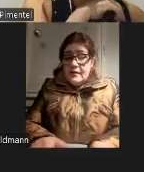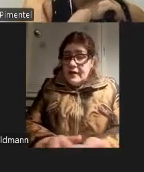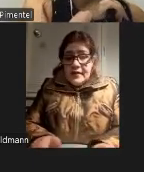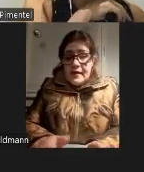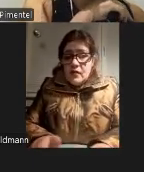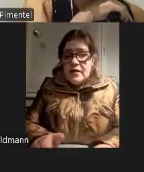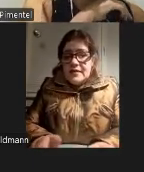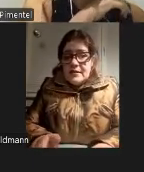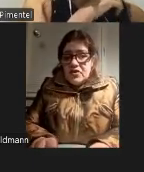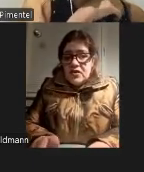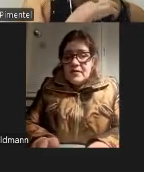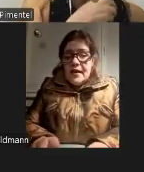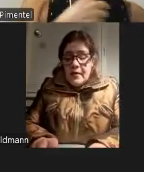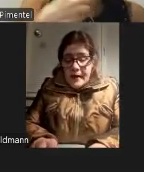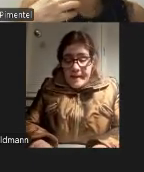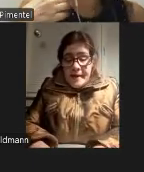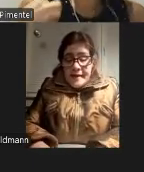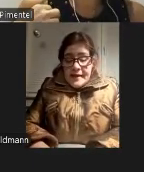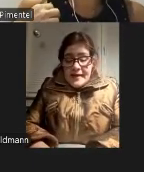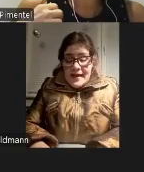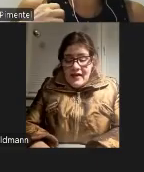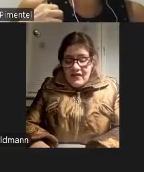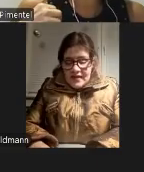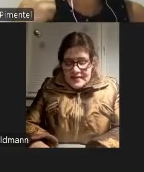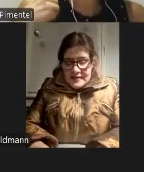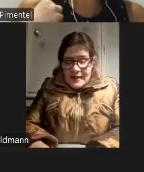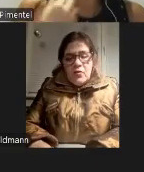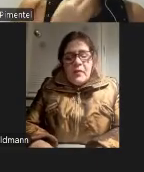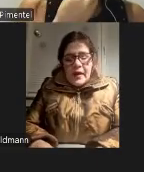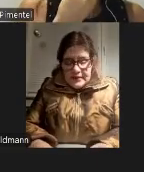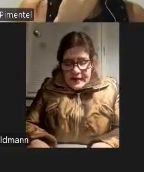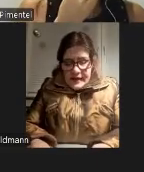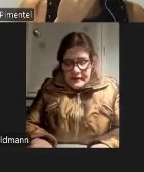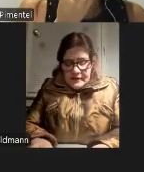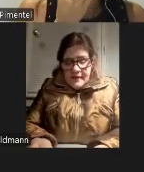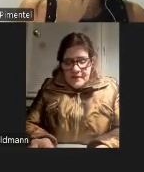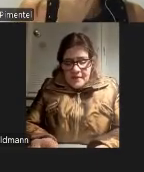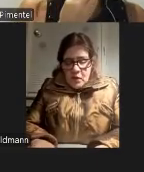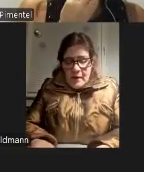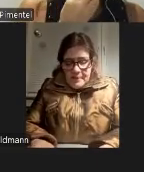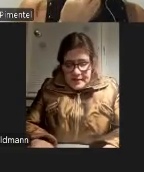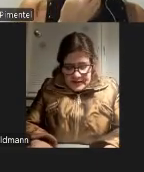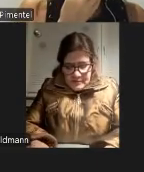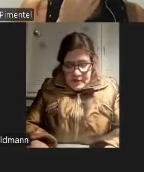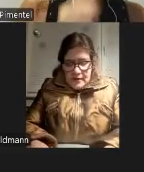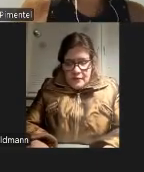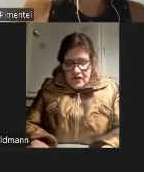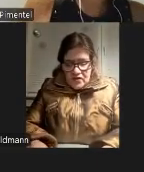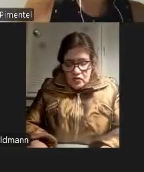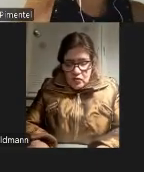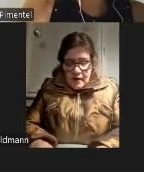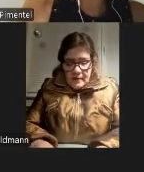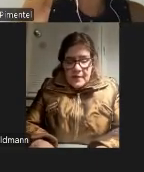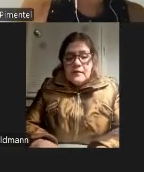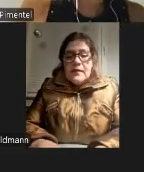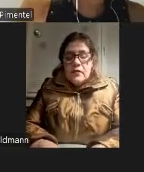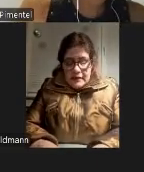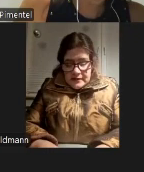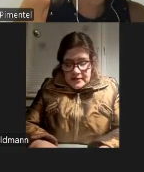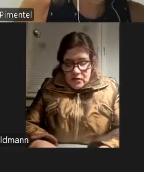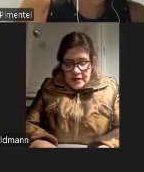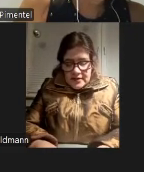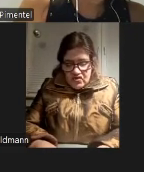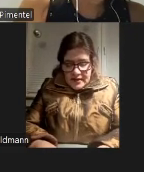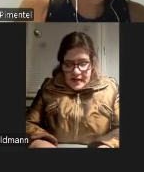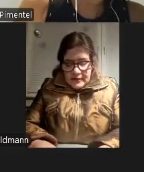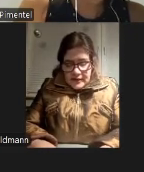isso aí vai ter que acontecer para a gente melhorar. E a felicidade compartilhada com a prima e professora,